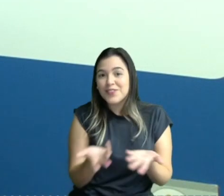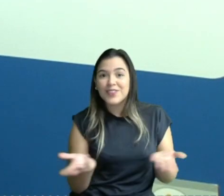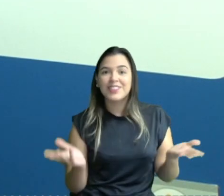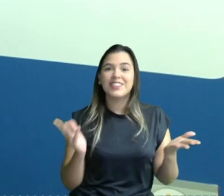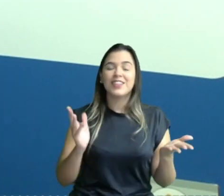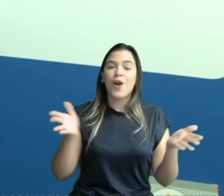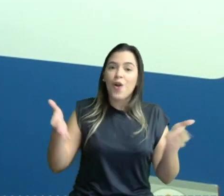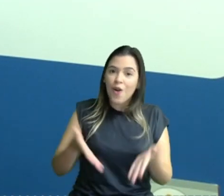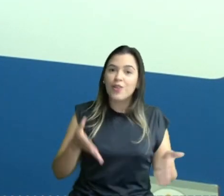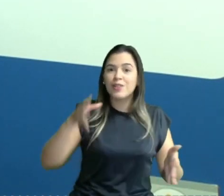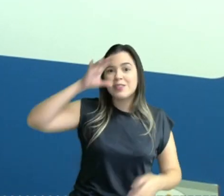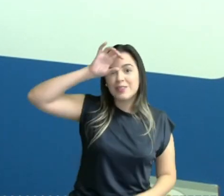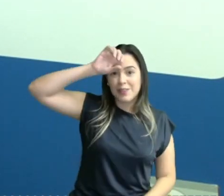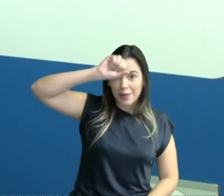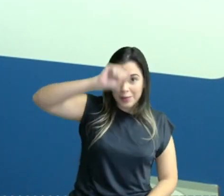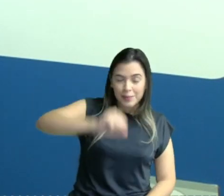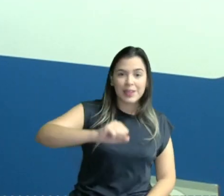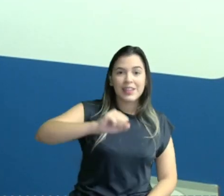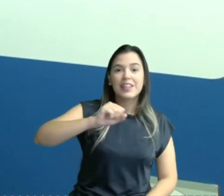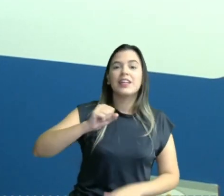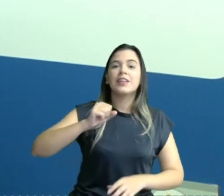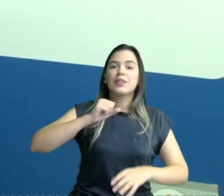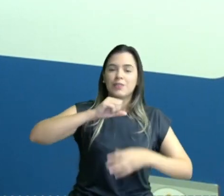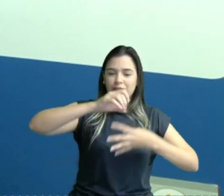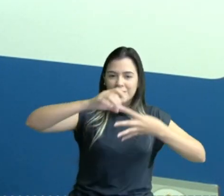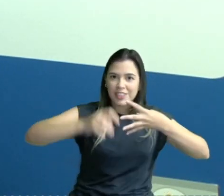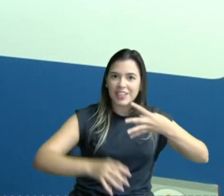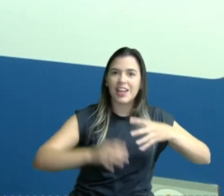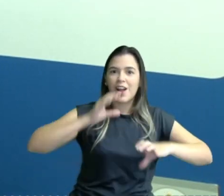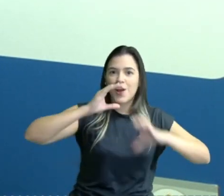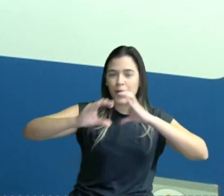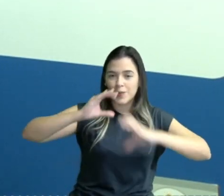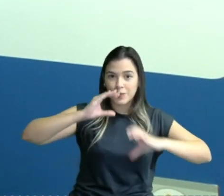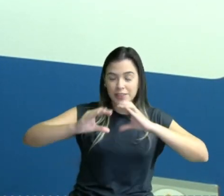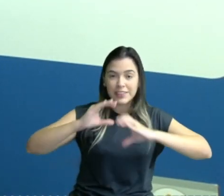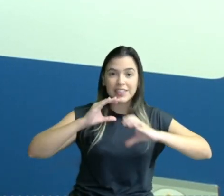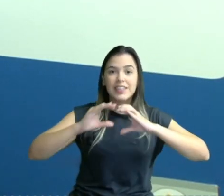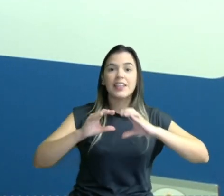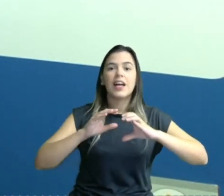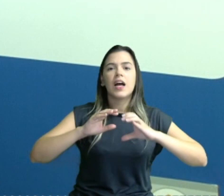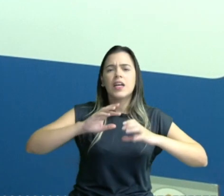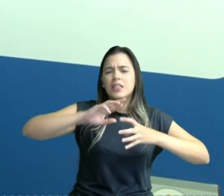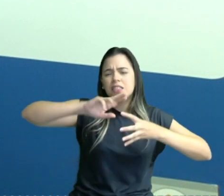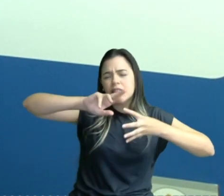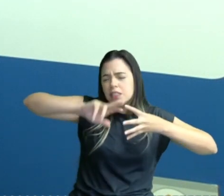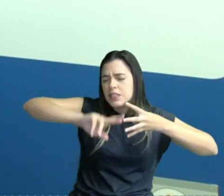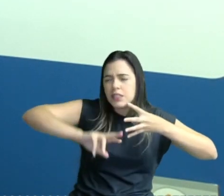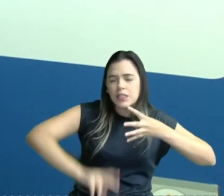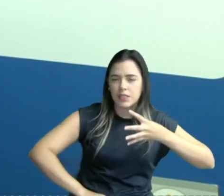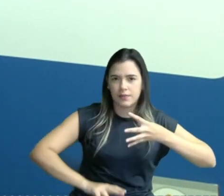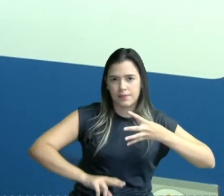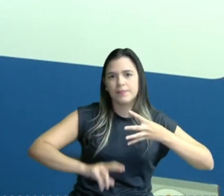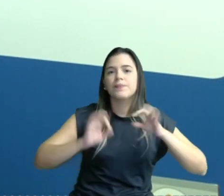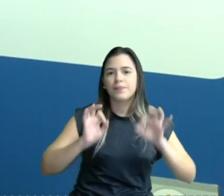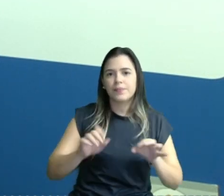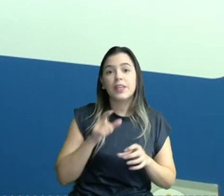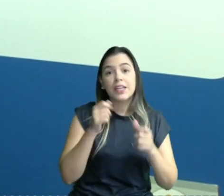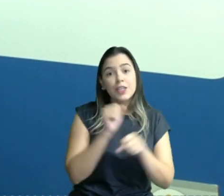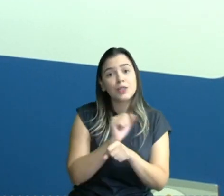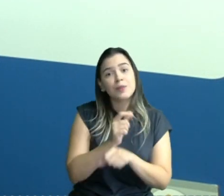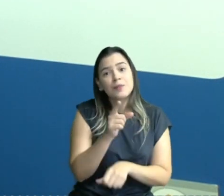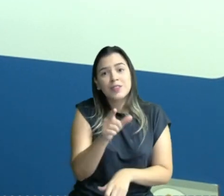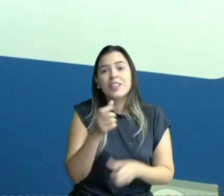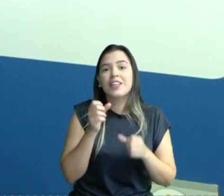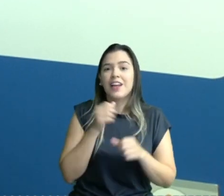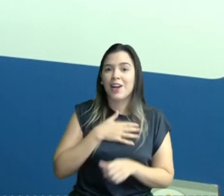criança hoje Nós aprendemos sobre meios de comunicação E aprendemos adversidades deles e eu espero que